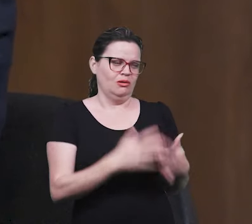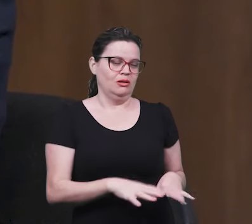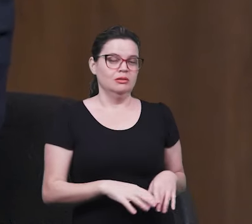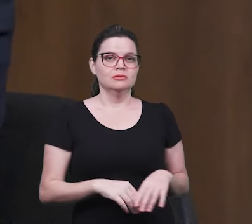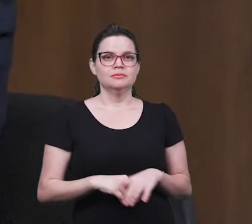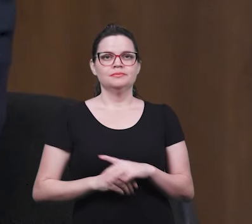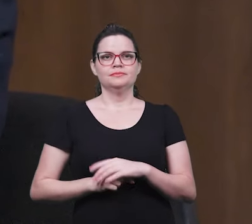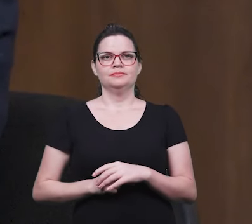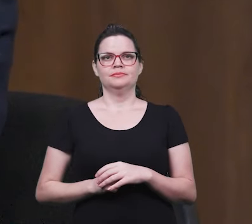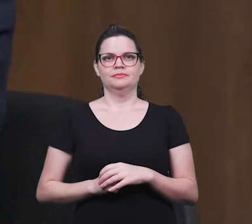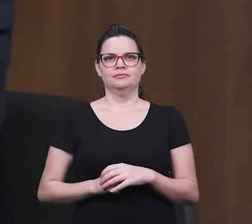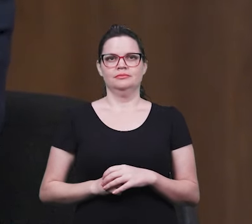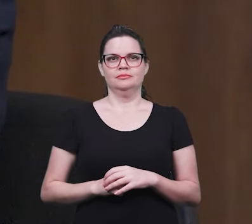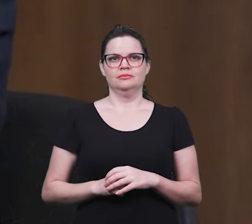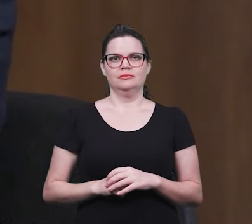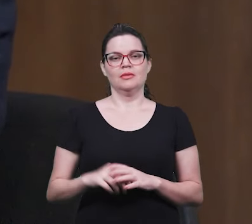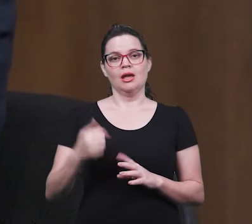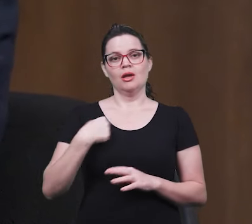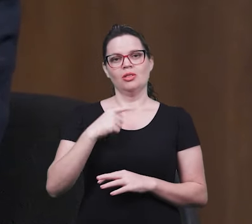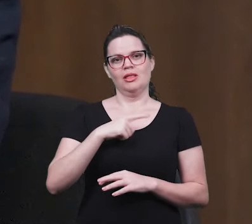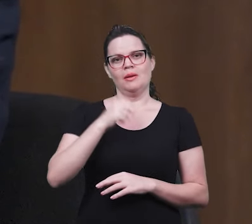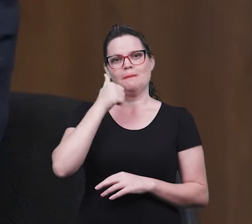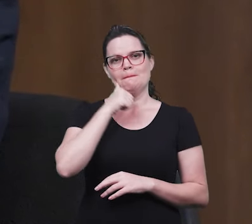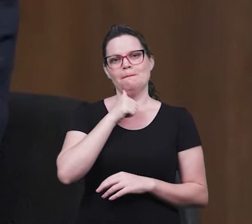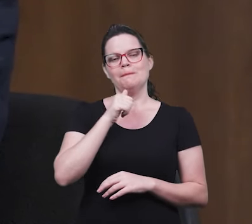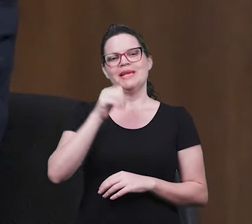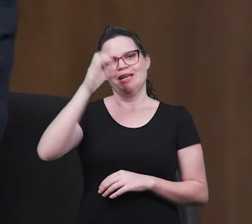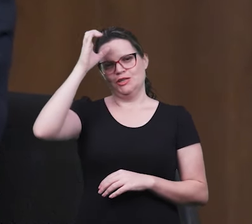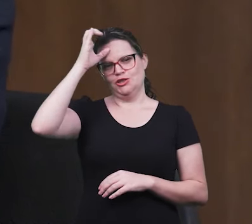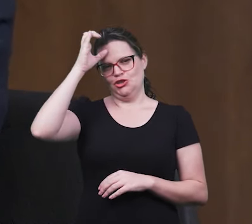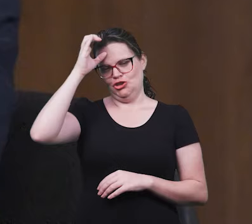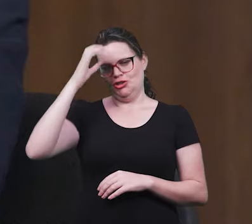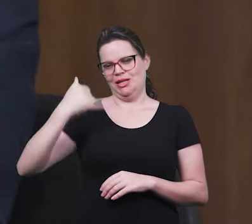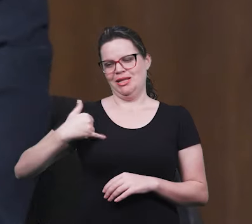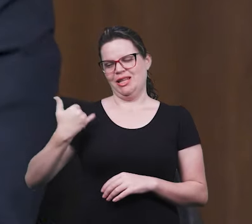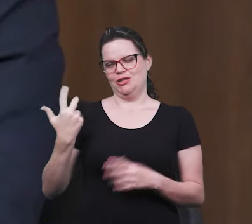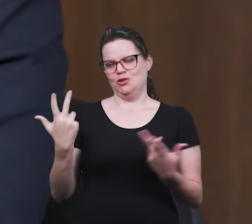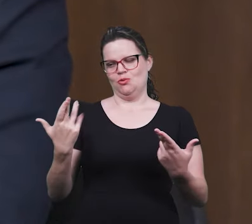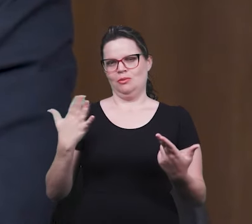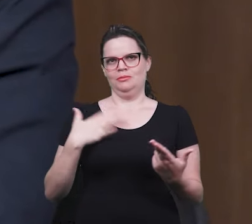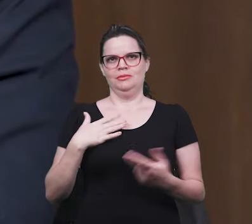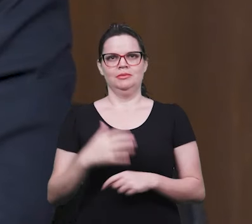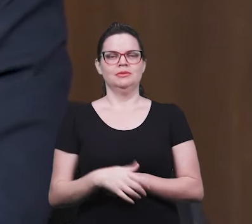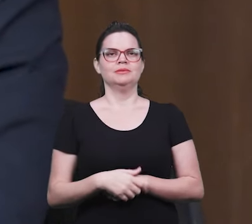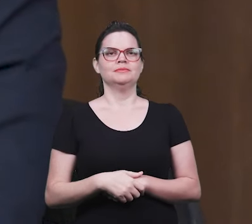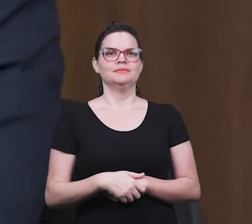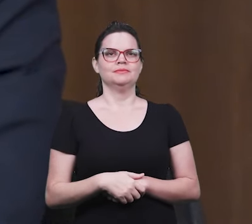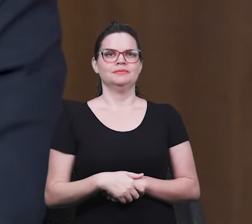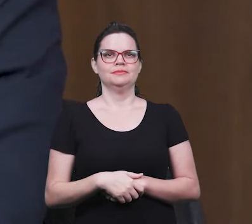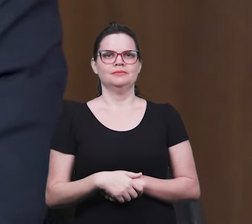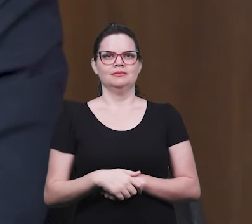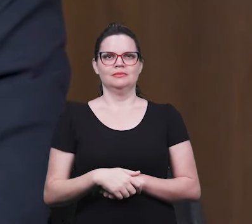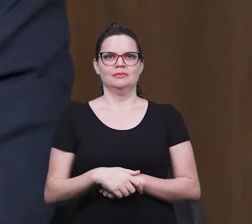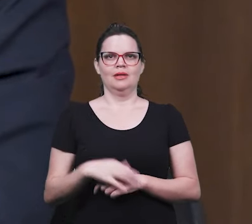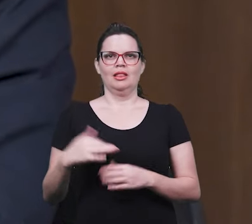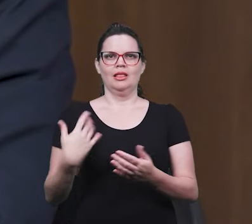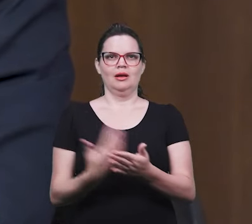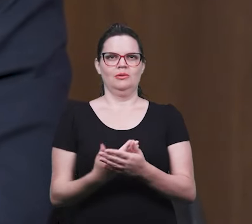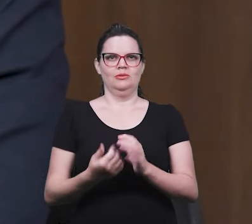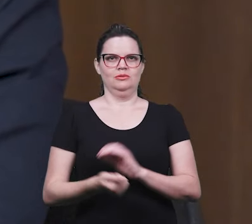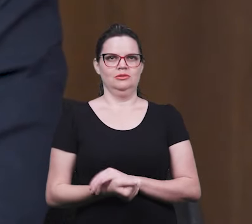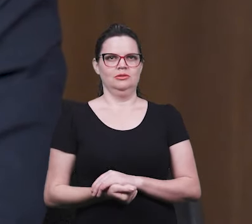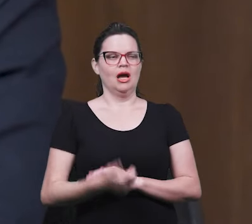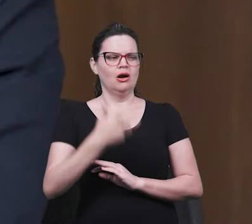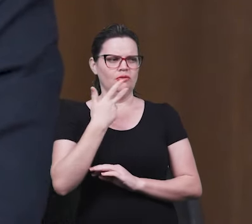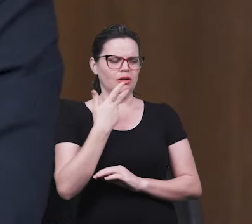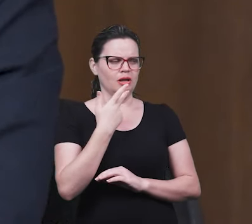ele, minhas tias, eu tenho uma tia da minha idade, até hoje ela fala isso. Eu disse pro meu avô, esse pessoal não